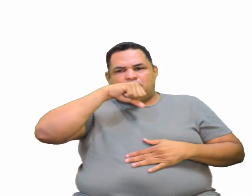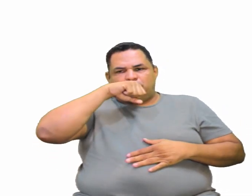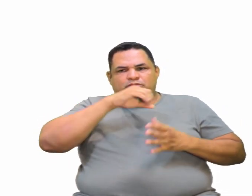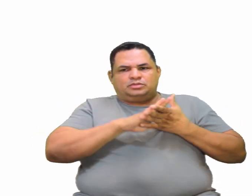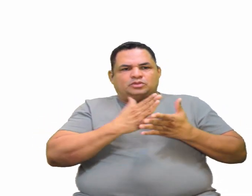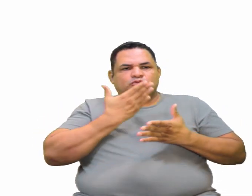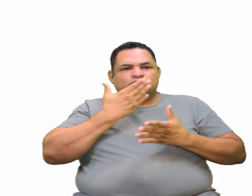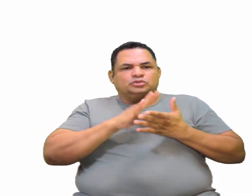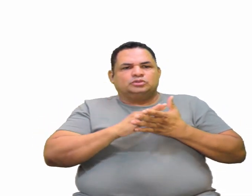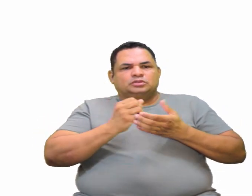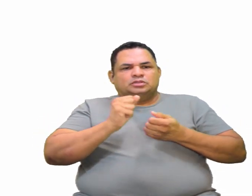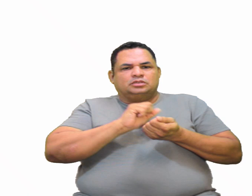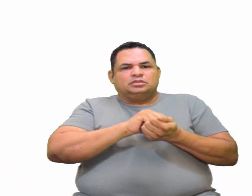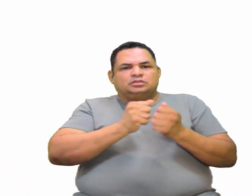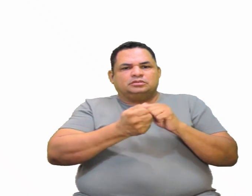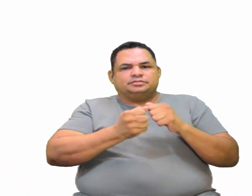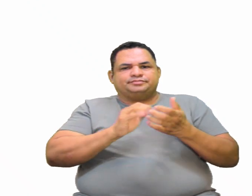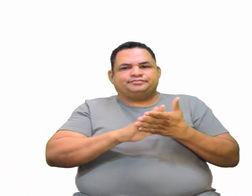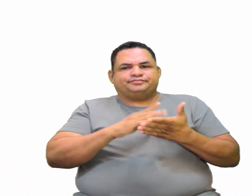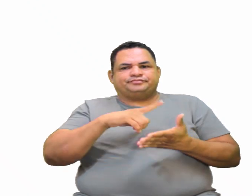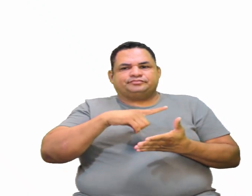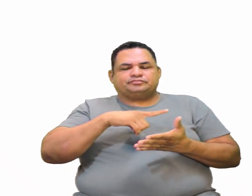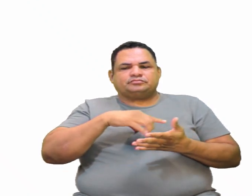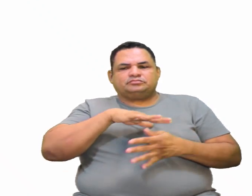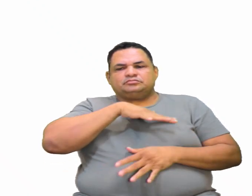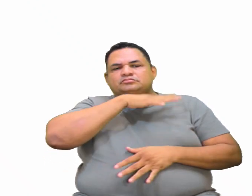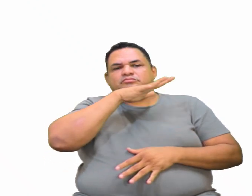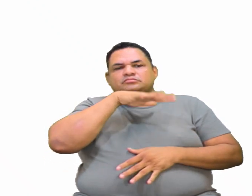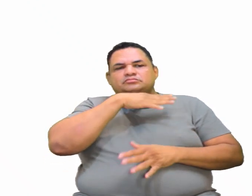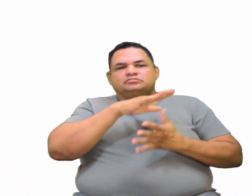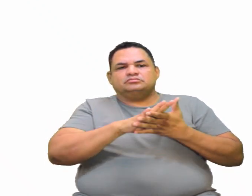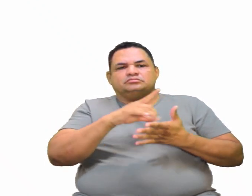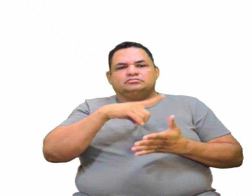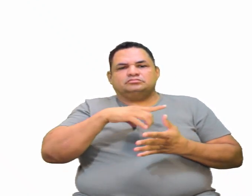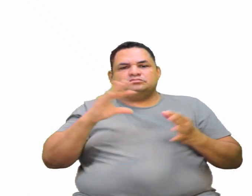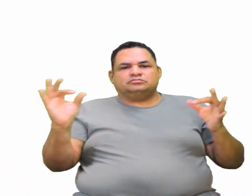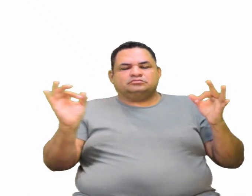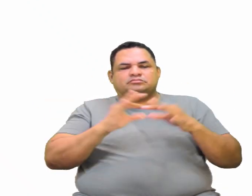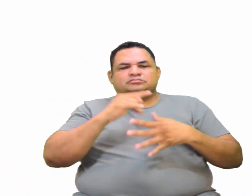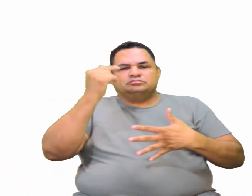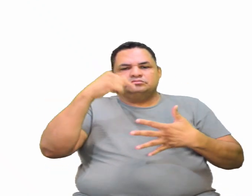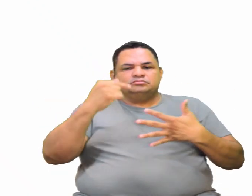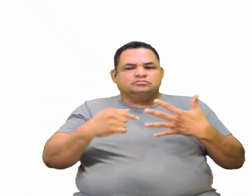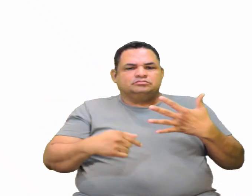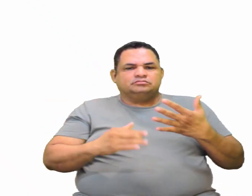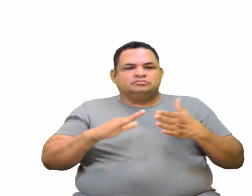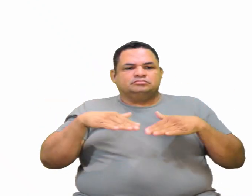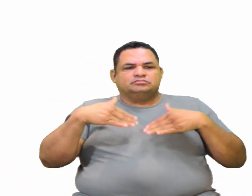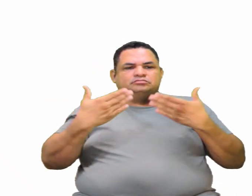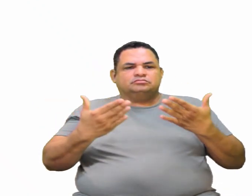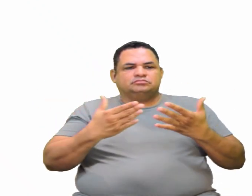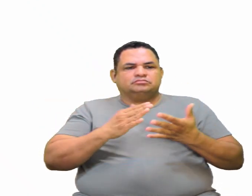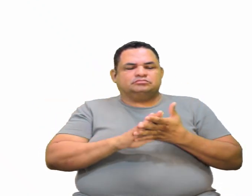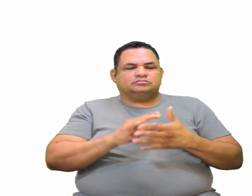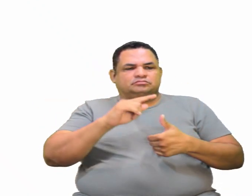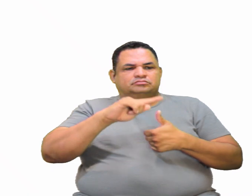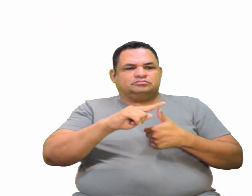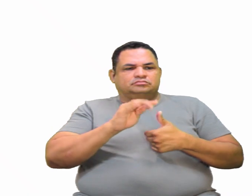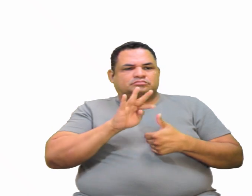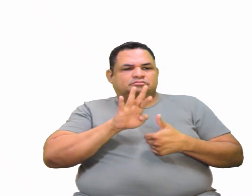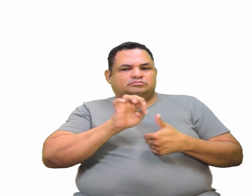adaptação reprodutiva que ocorre em alguns animais. Estes recebem, portanto, a classificação de quê?